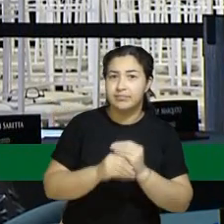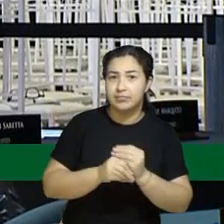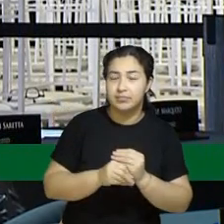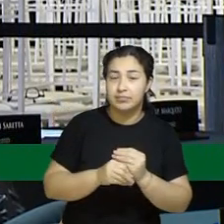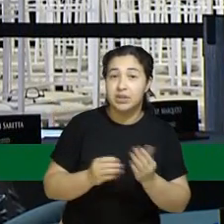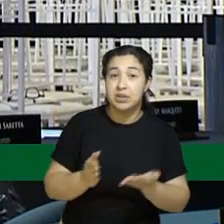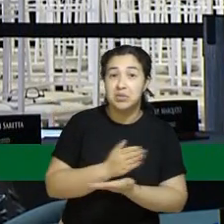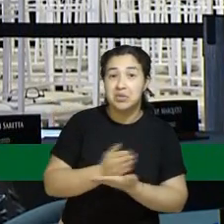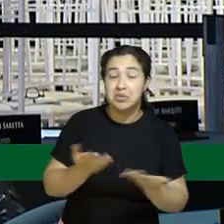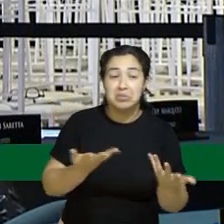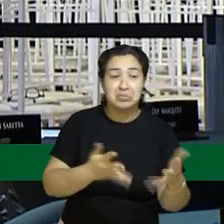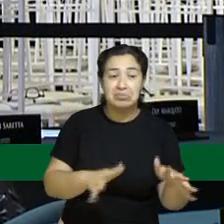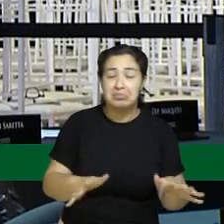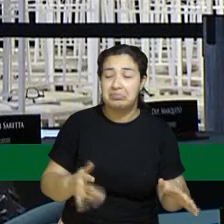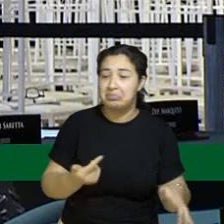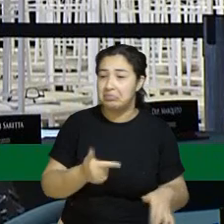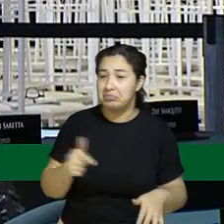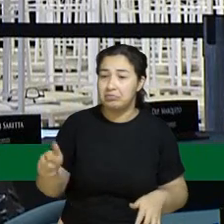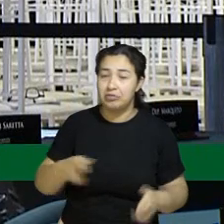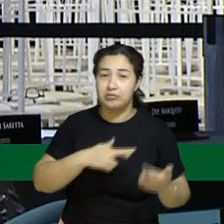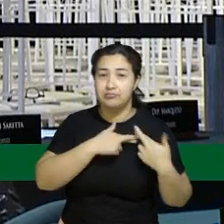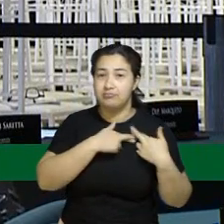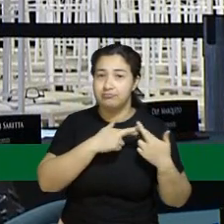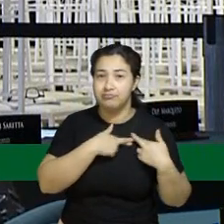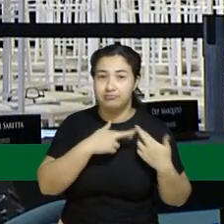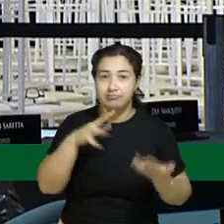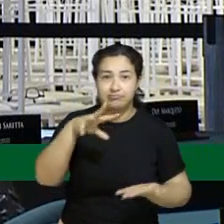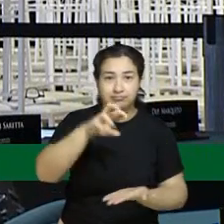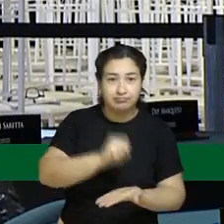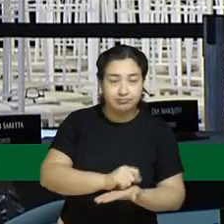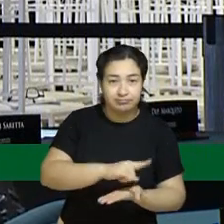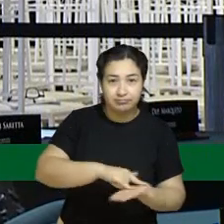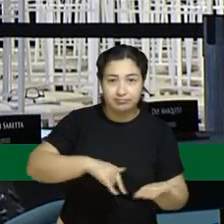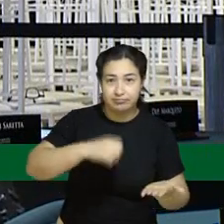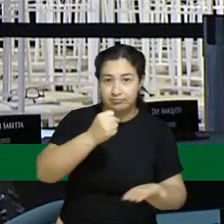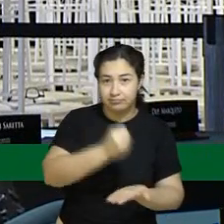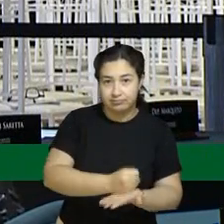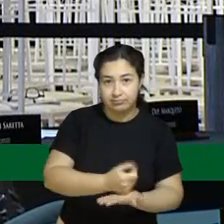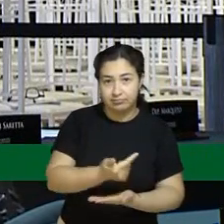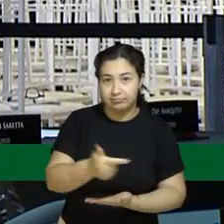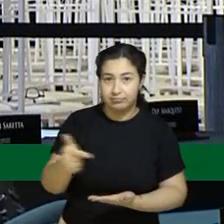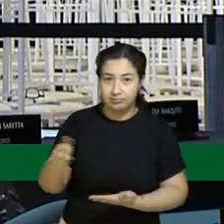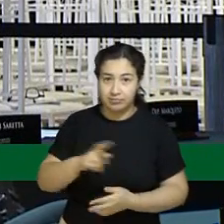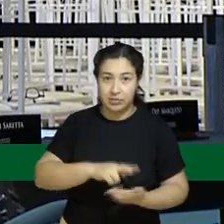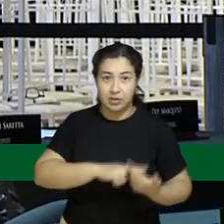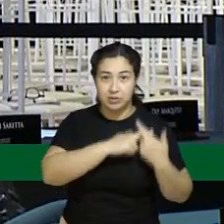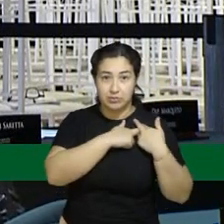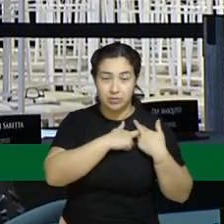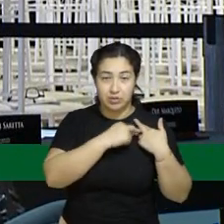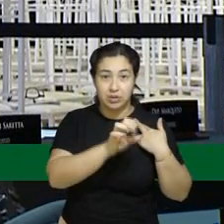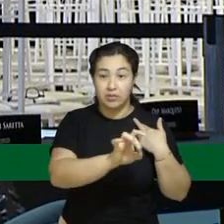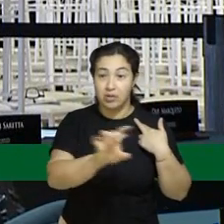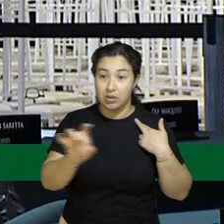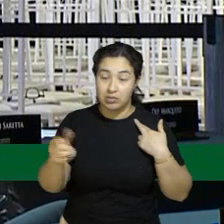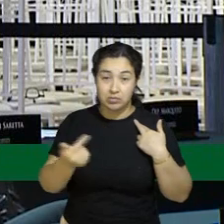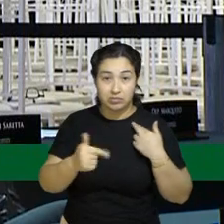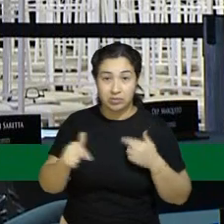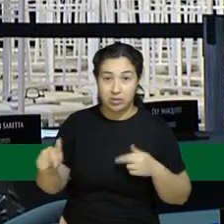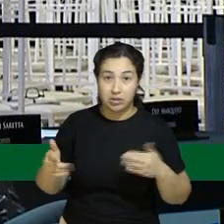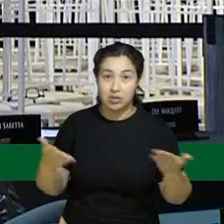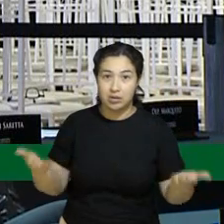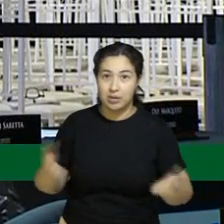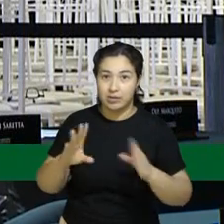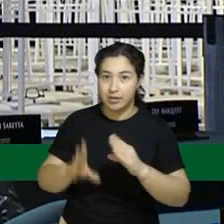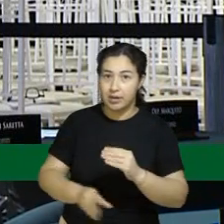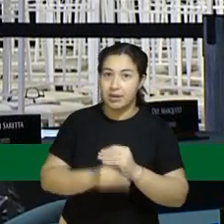sem responsabilidade jurídica nenhuma, sem contrato, sem responsabilidade de qualquer das partes. O que, que a emenda constitucional